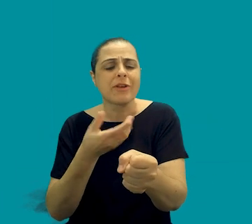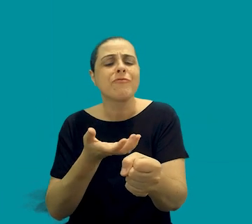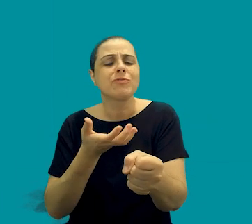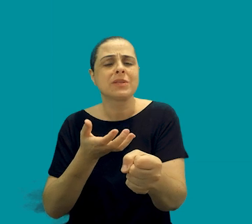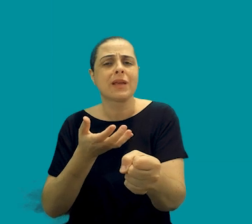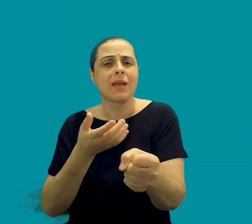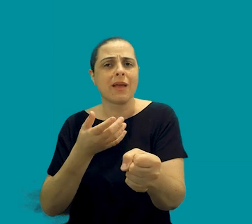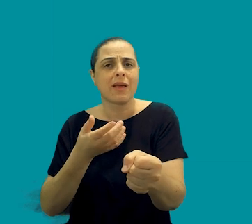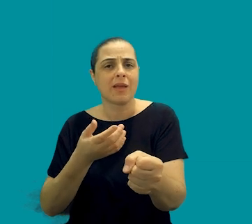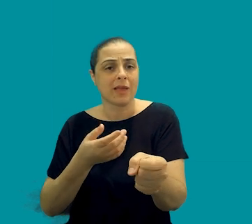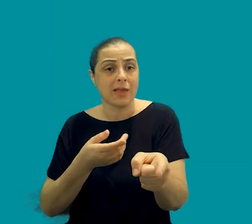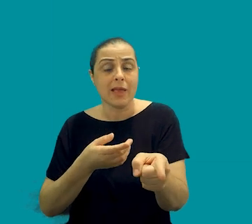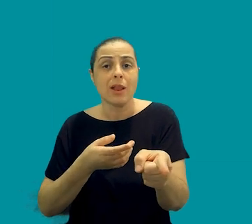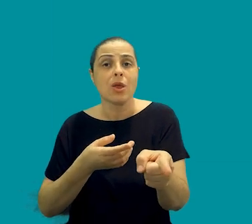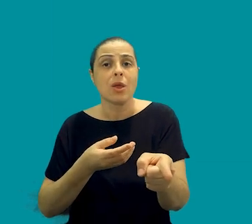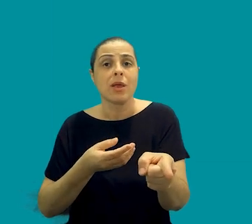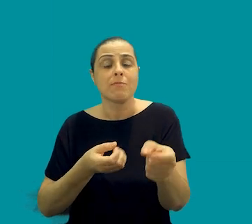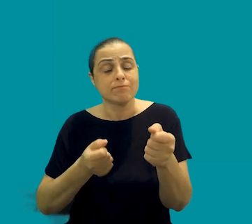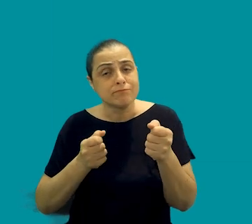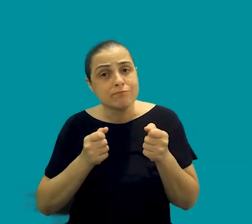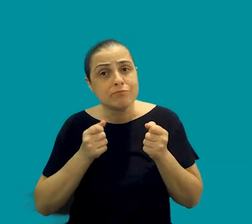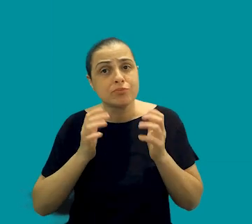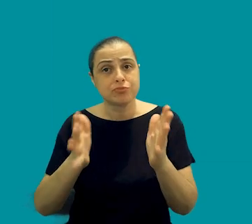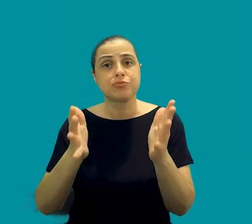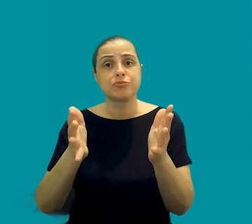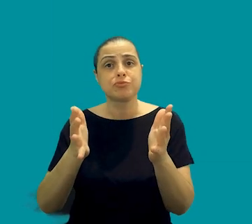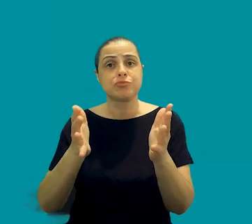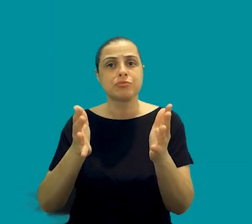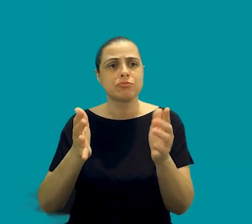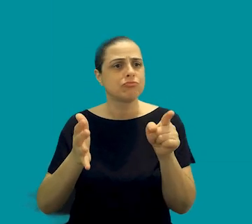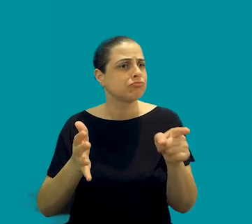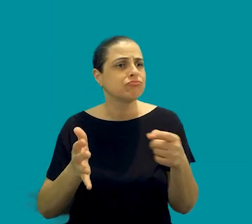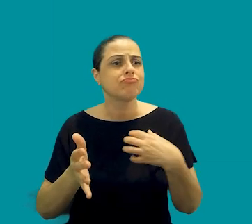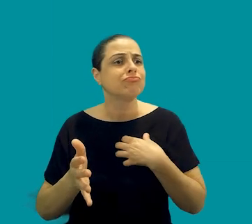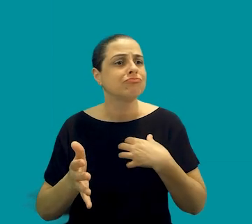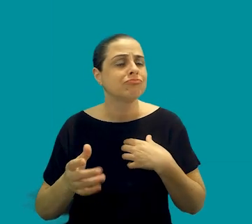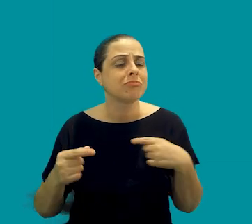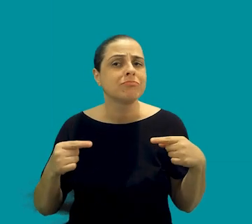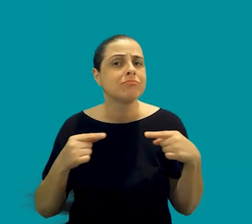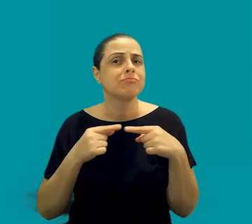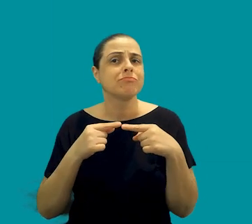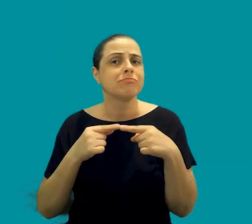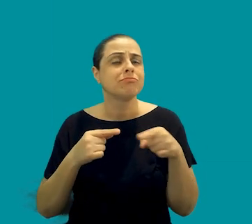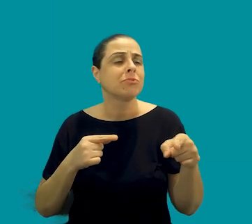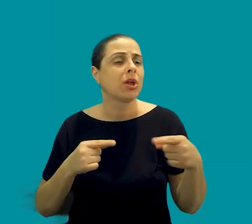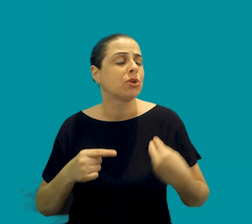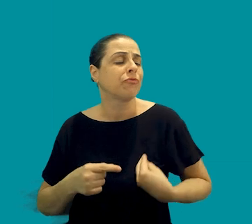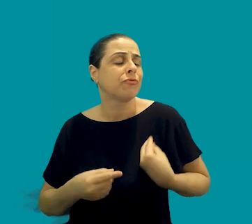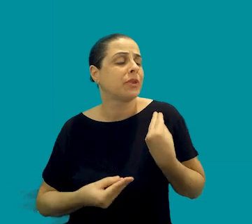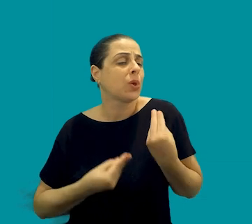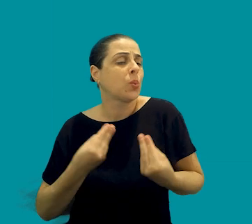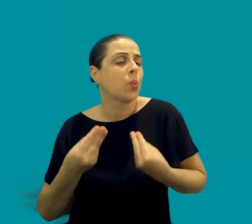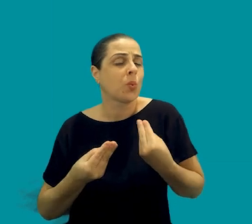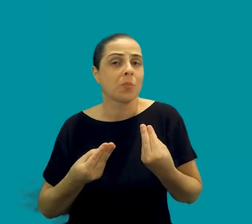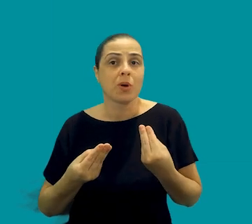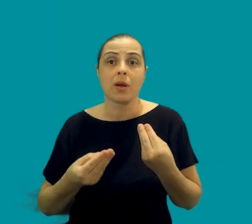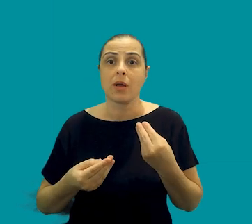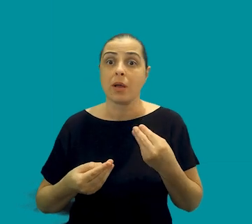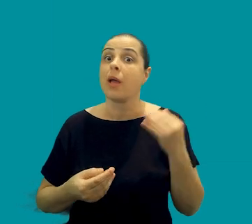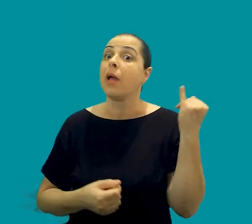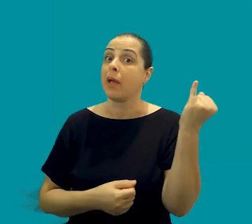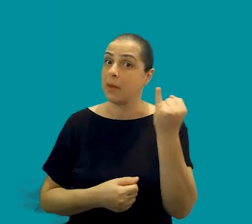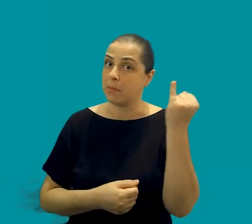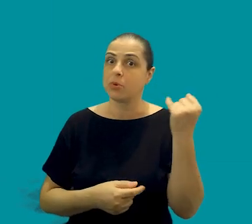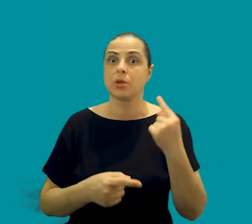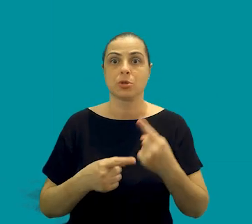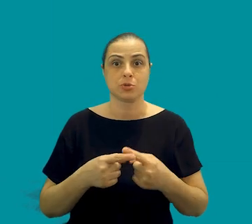o que ele quer, que espaço de fala ele quer ter, o que faz sentido para ele, que momento de vida ele está. Isso é importante porque